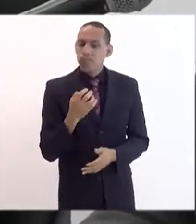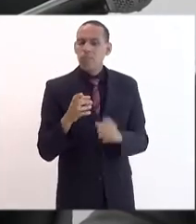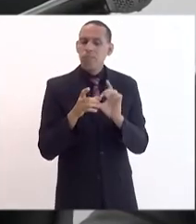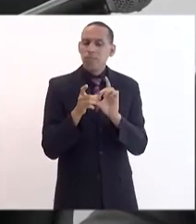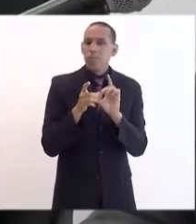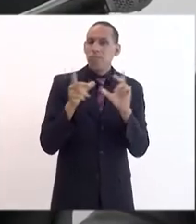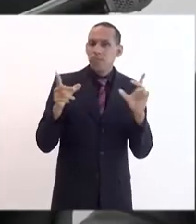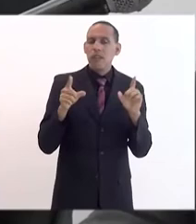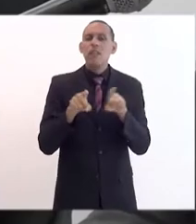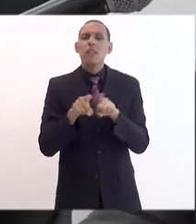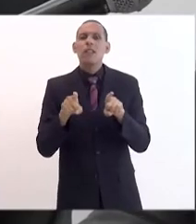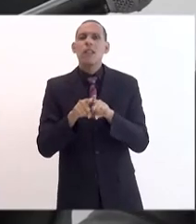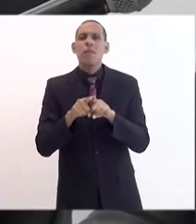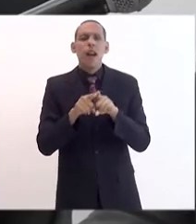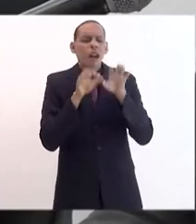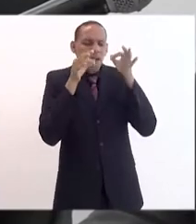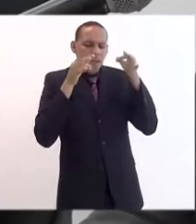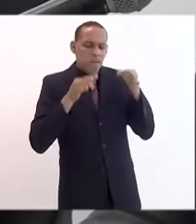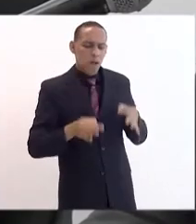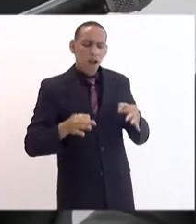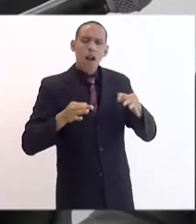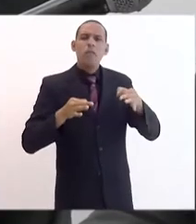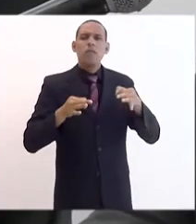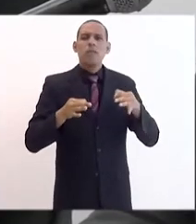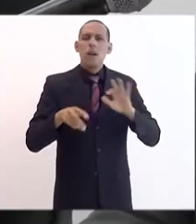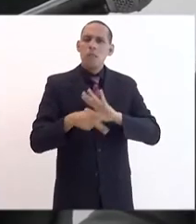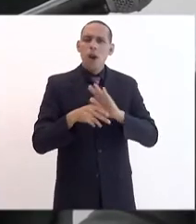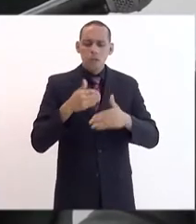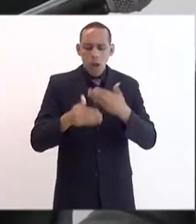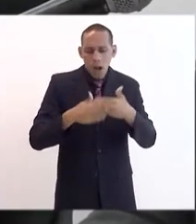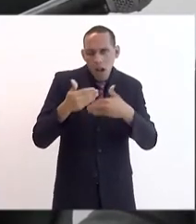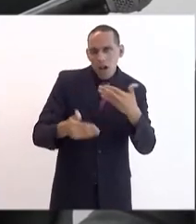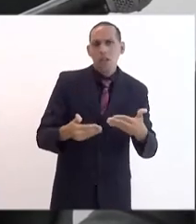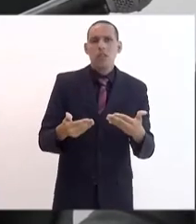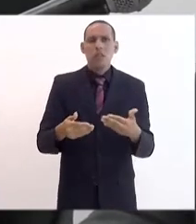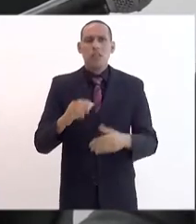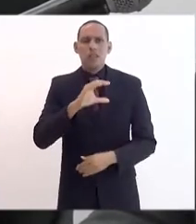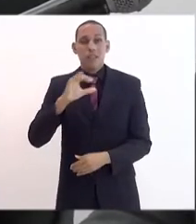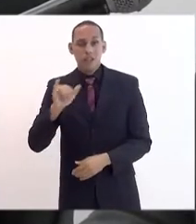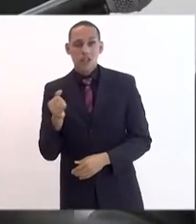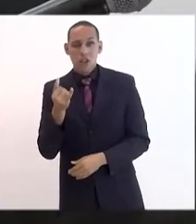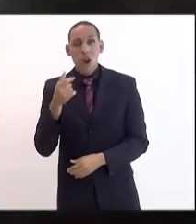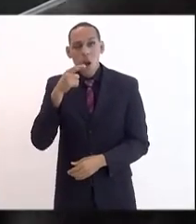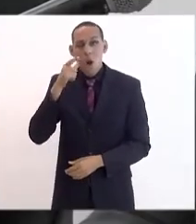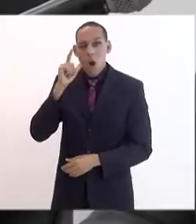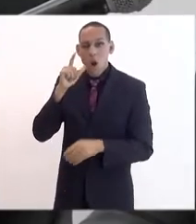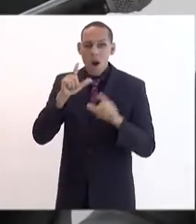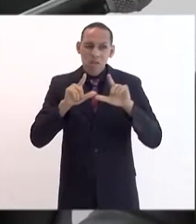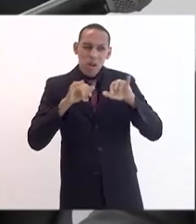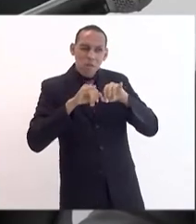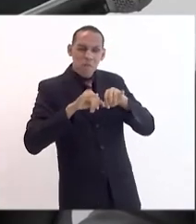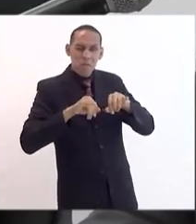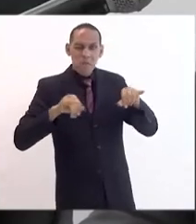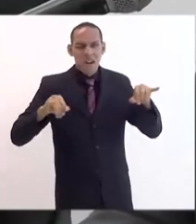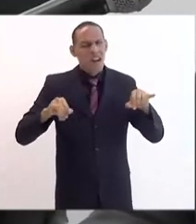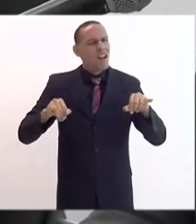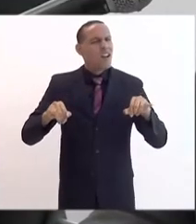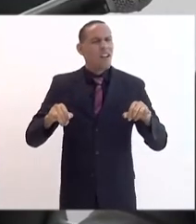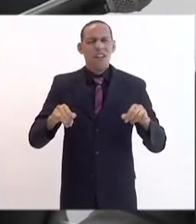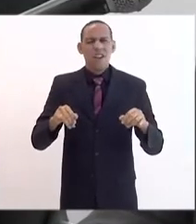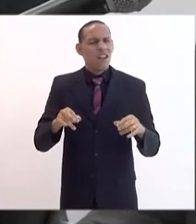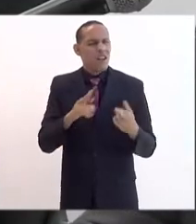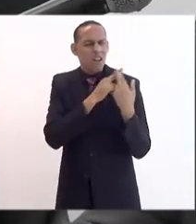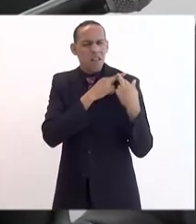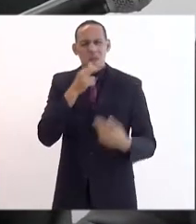e a lisura nos processos da CCJ. A matéria de ontem, ela é de uma irresponsabilidade,